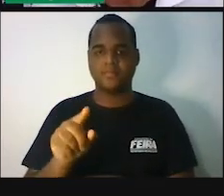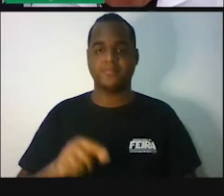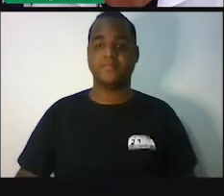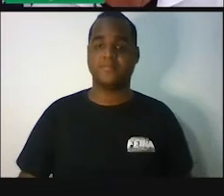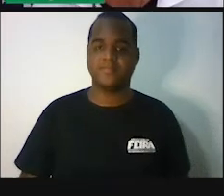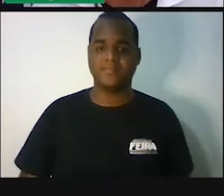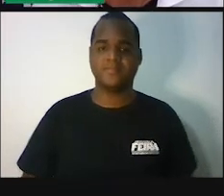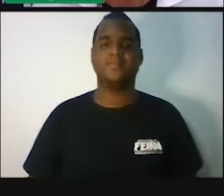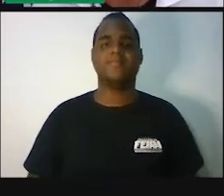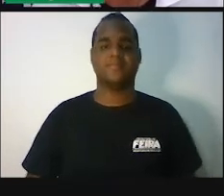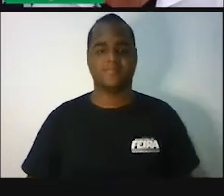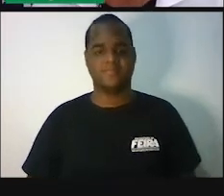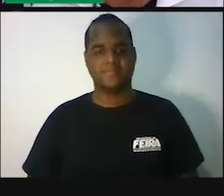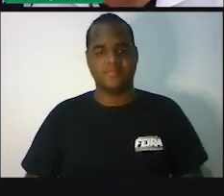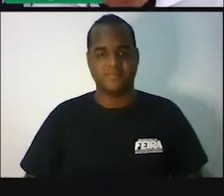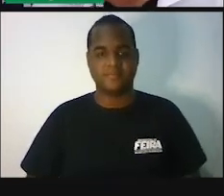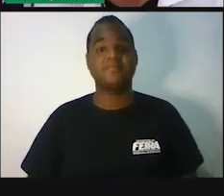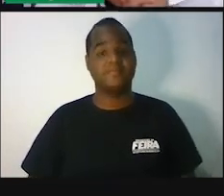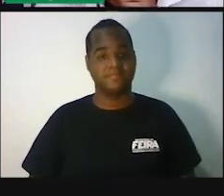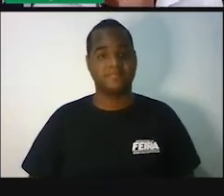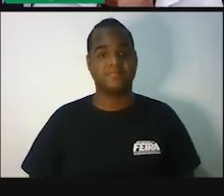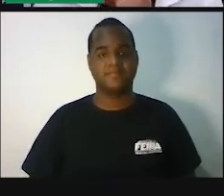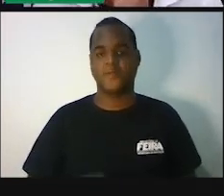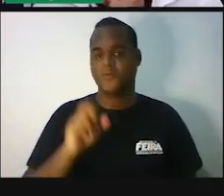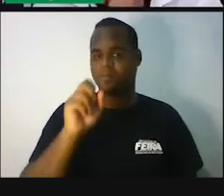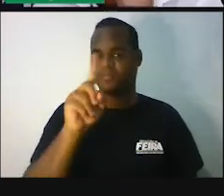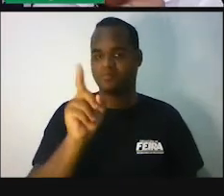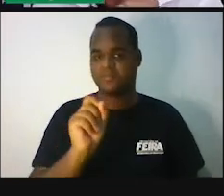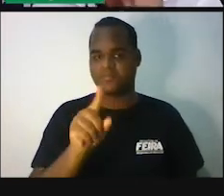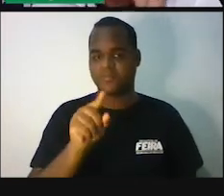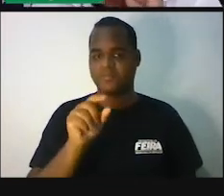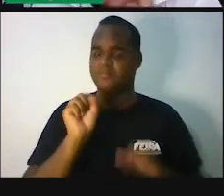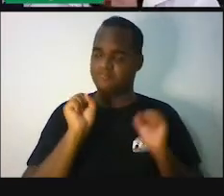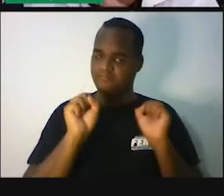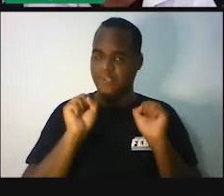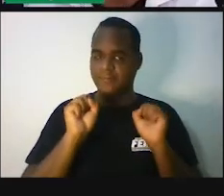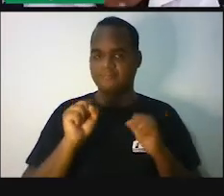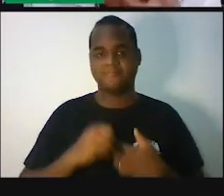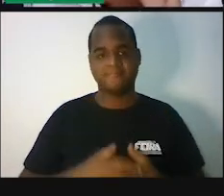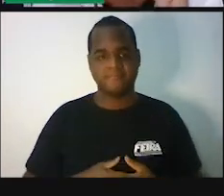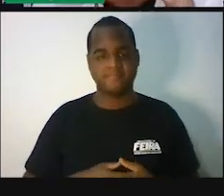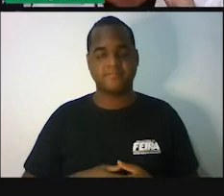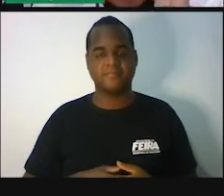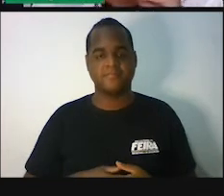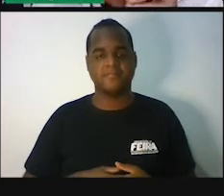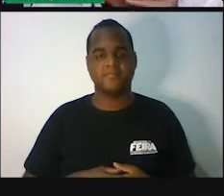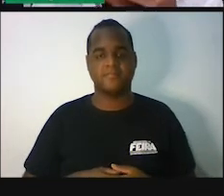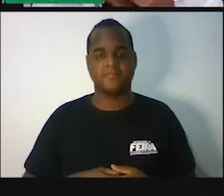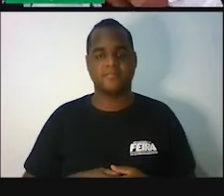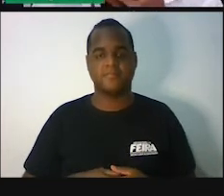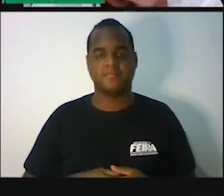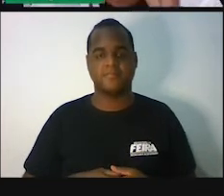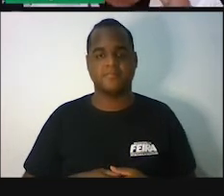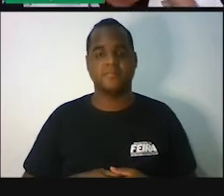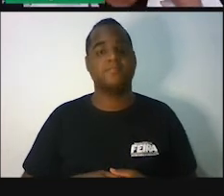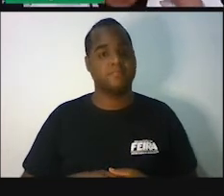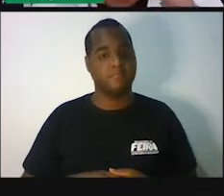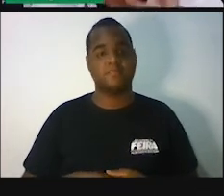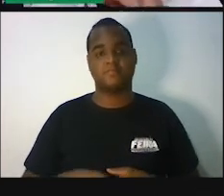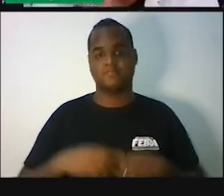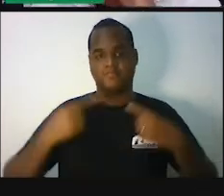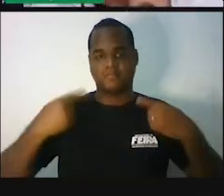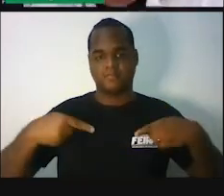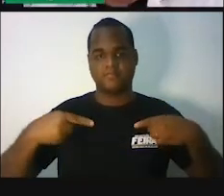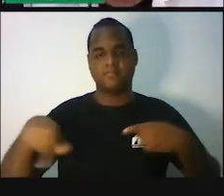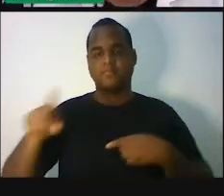Tranquilo? Eu vou usar uma interrogação. Pronto. Com essa interrogação, eu vou lá para o desafio. Ó. Vou